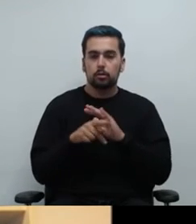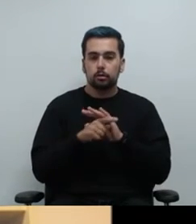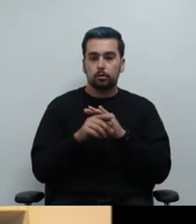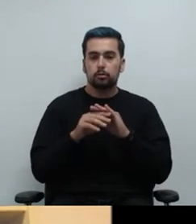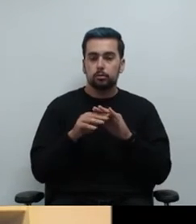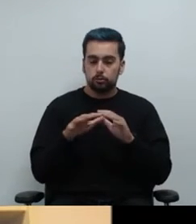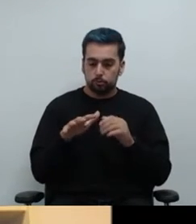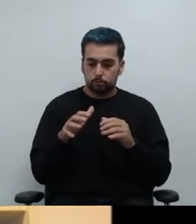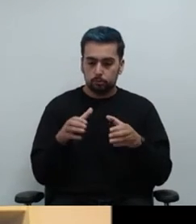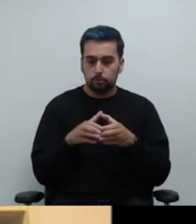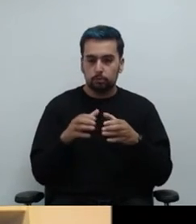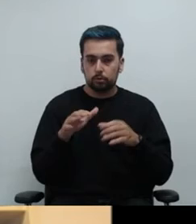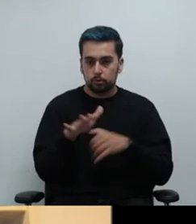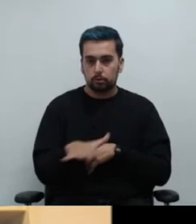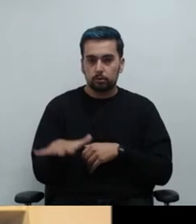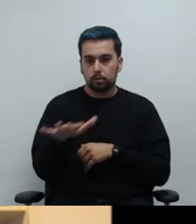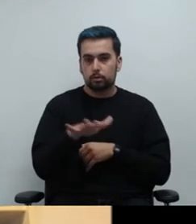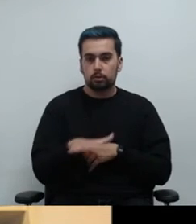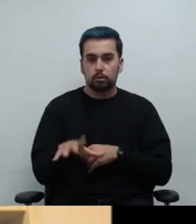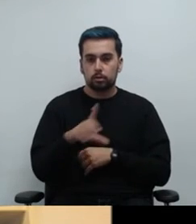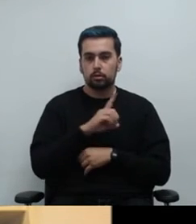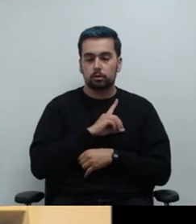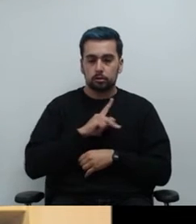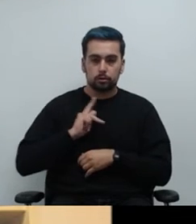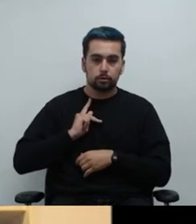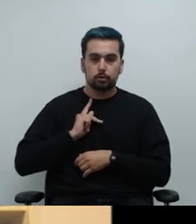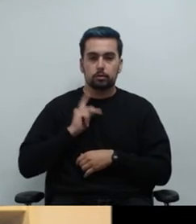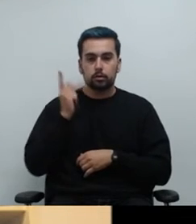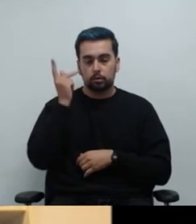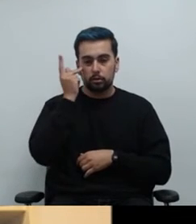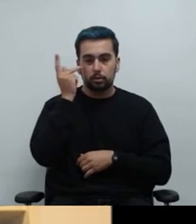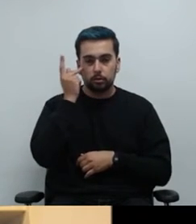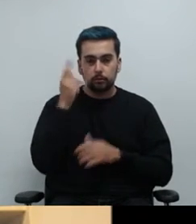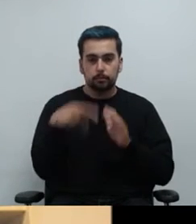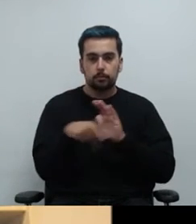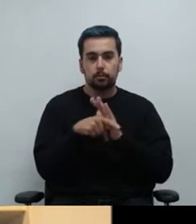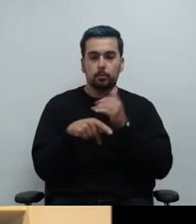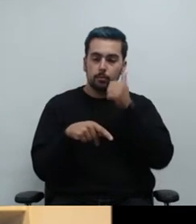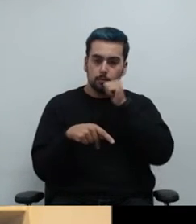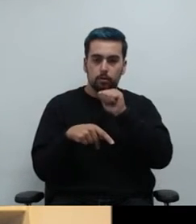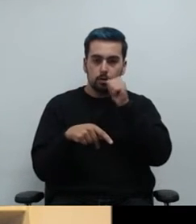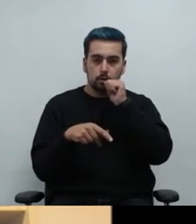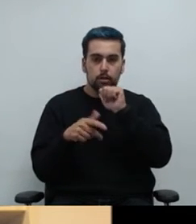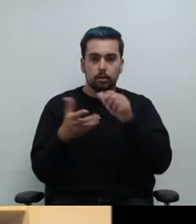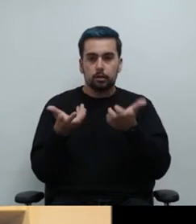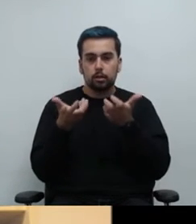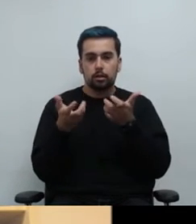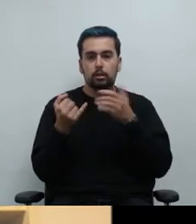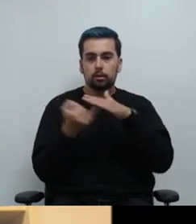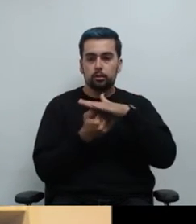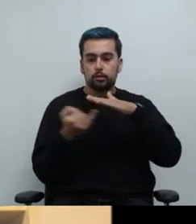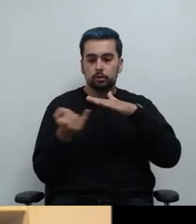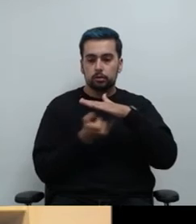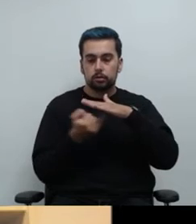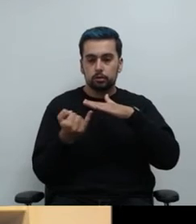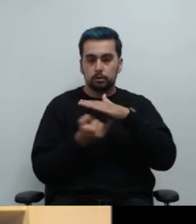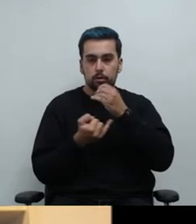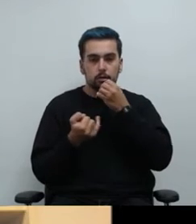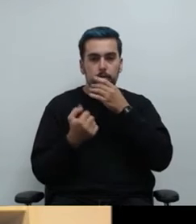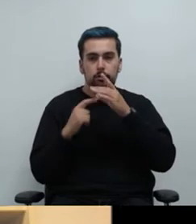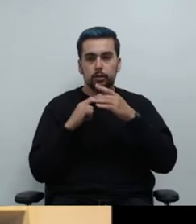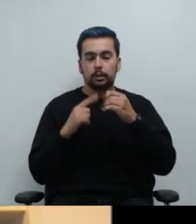total atendido pela Defensoria de São Paulo é composto por mulheres, que procuram a instituição para buscar